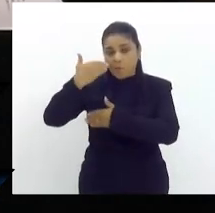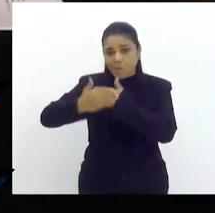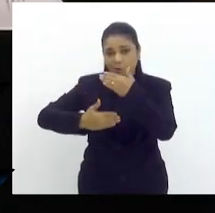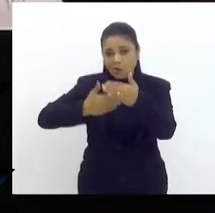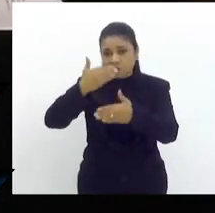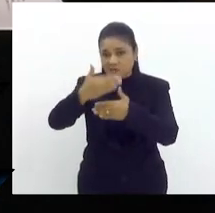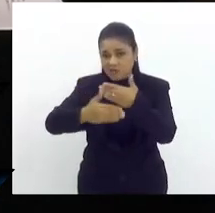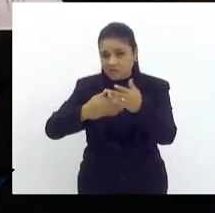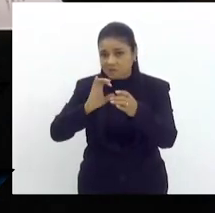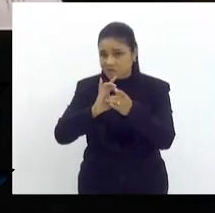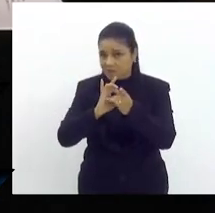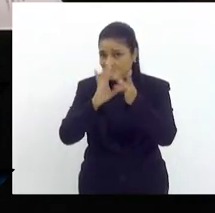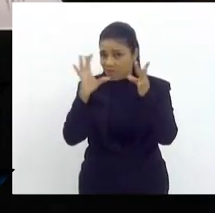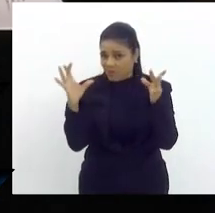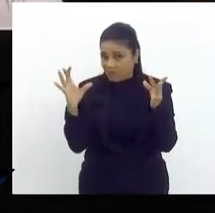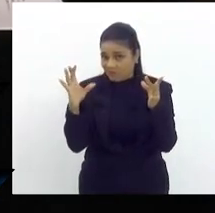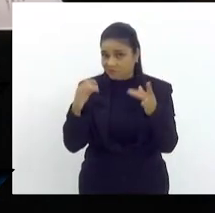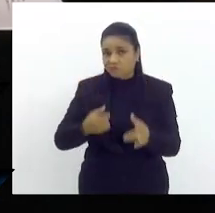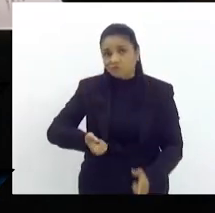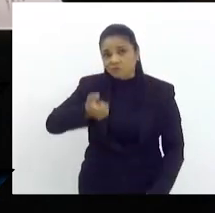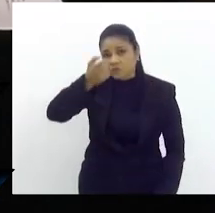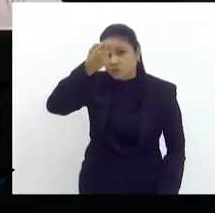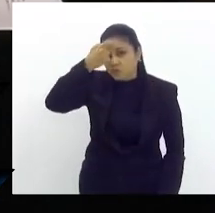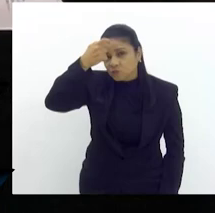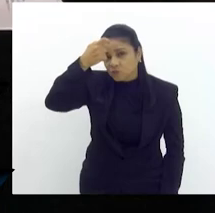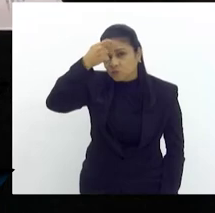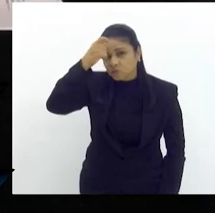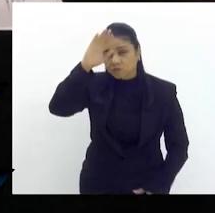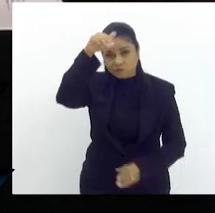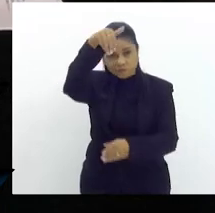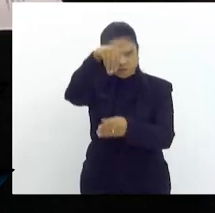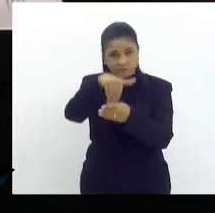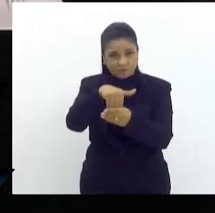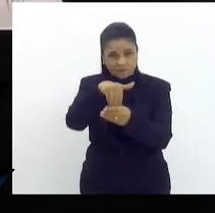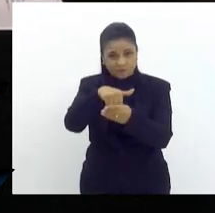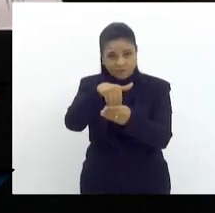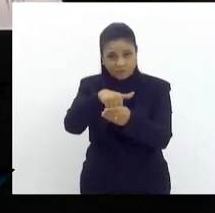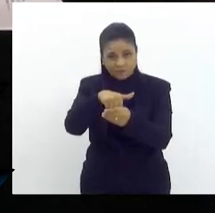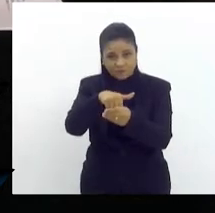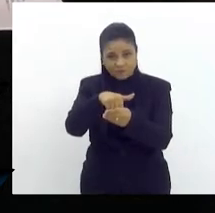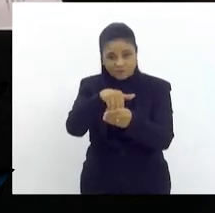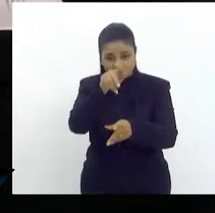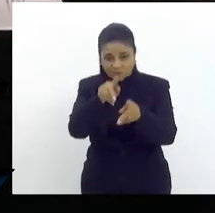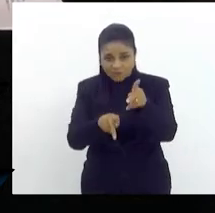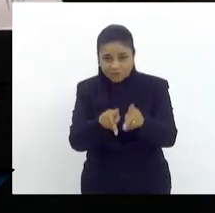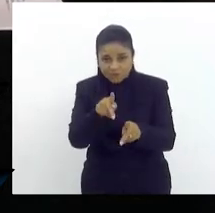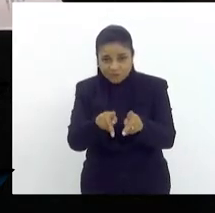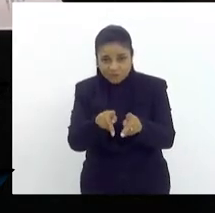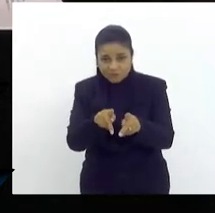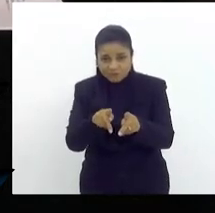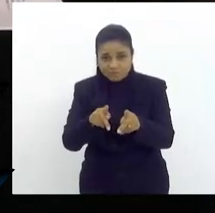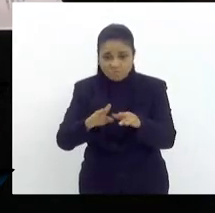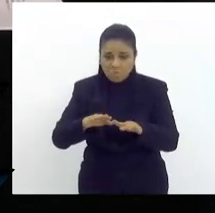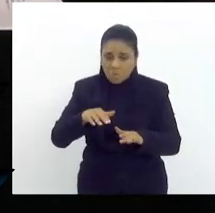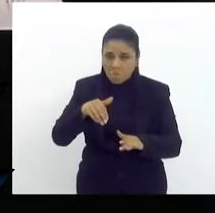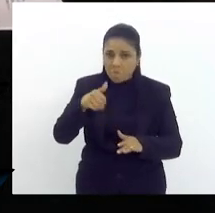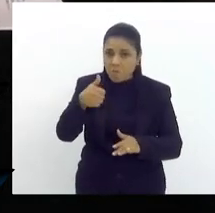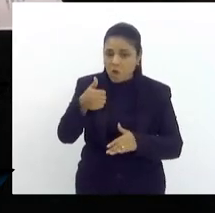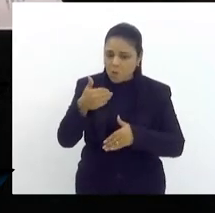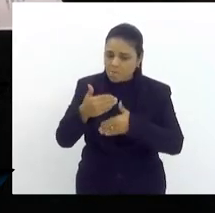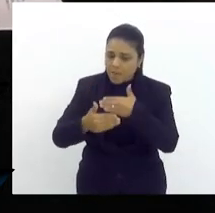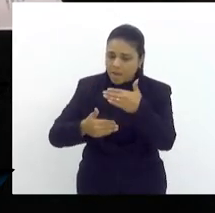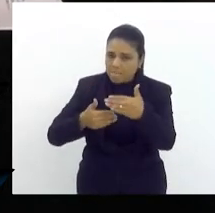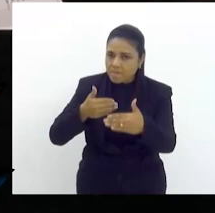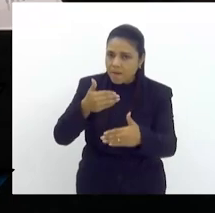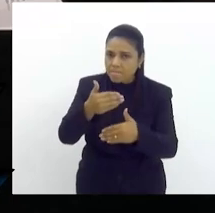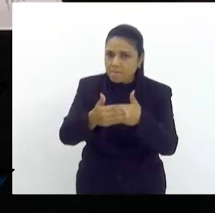democrático e a consciência eleitoral se aperfeiçoam com o